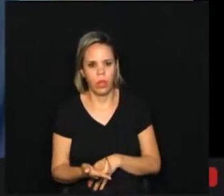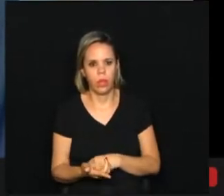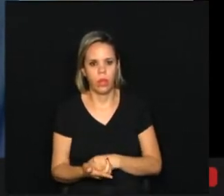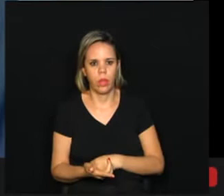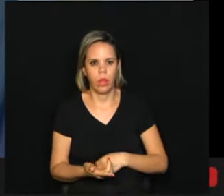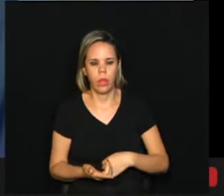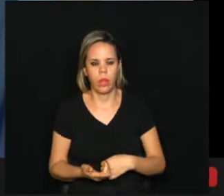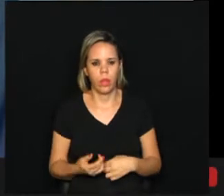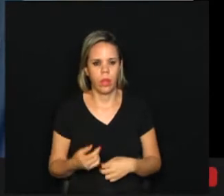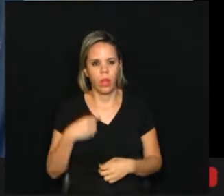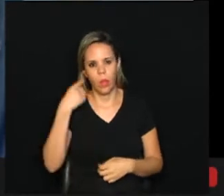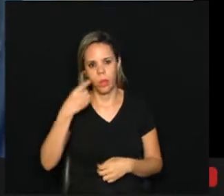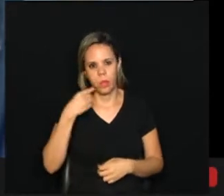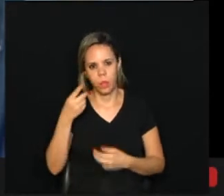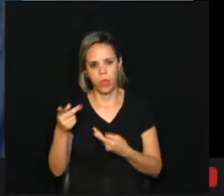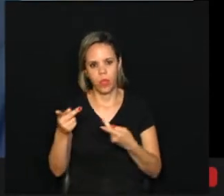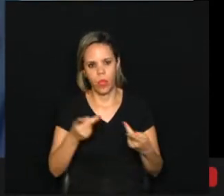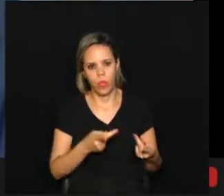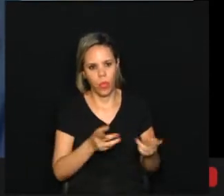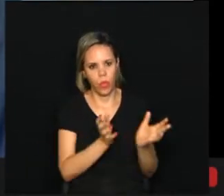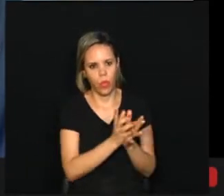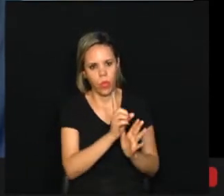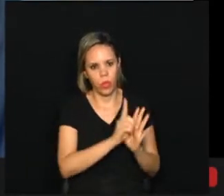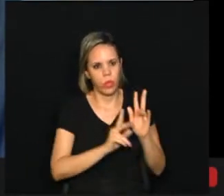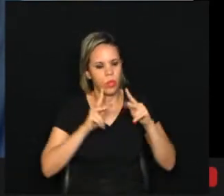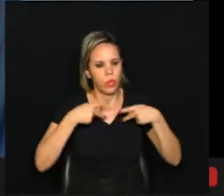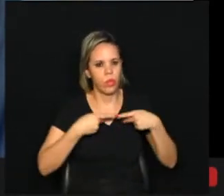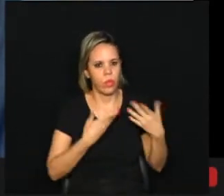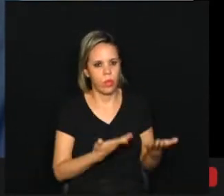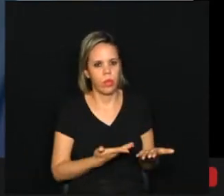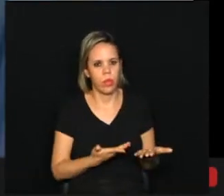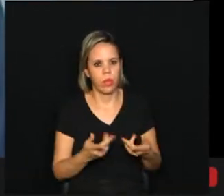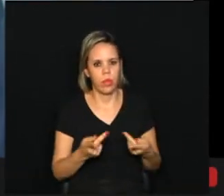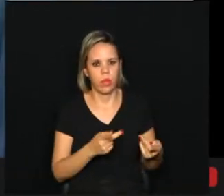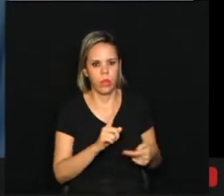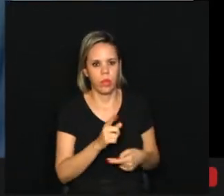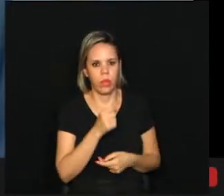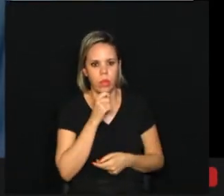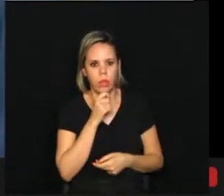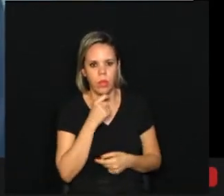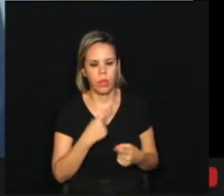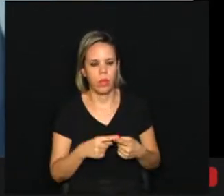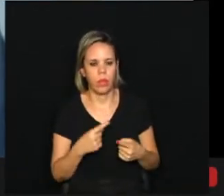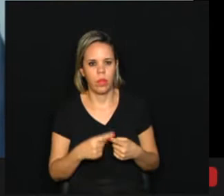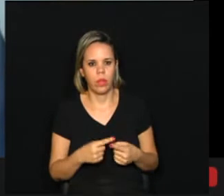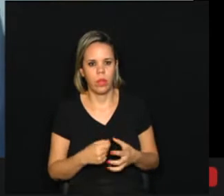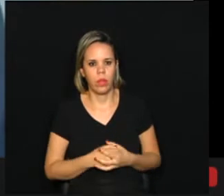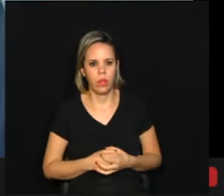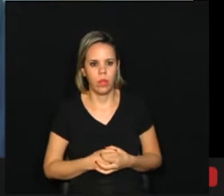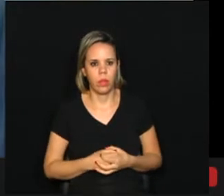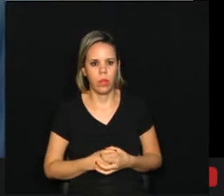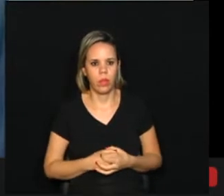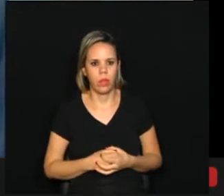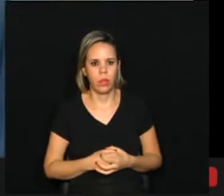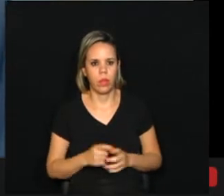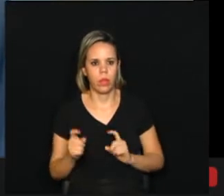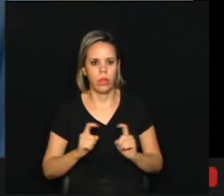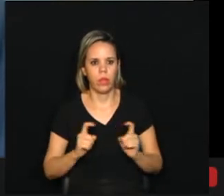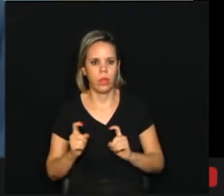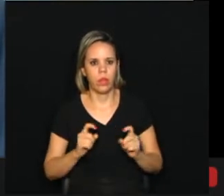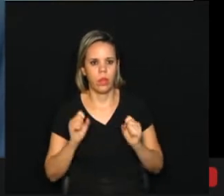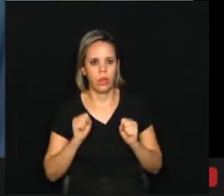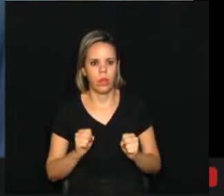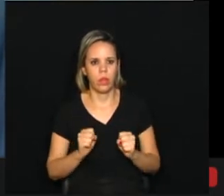o promotor convidar também a Comissão de Direitos Humanos, se não for ainda convidada. Por quê? Porque essa reunião é o que pode